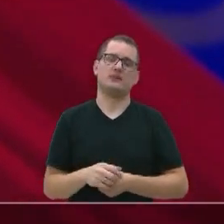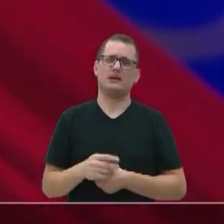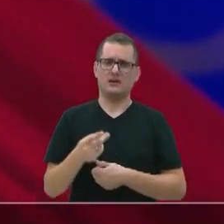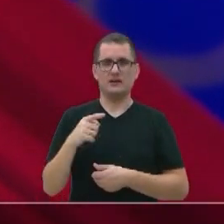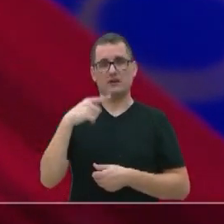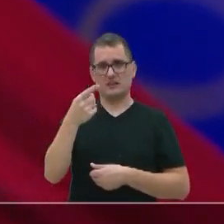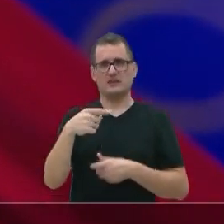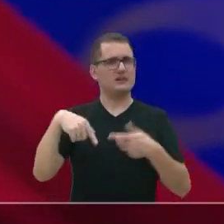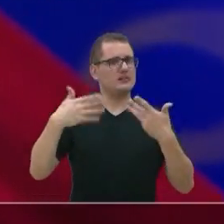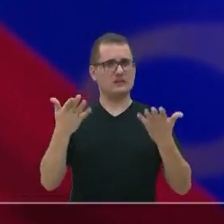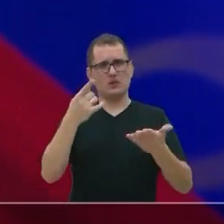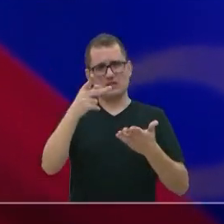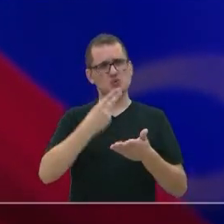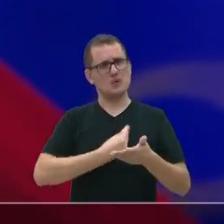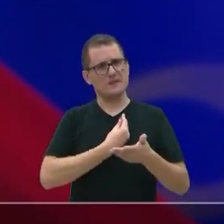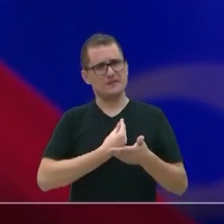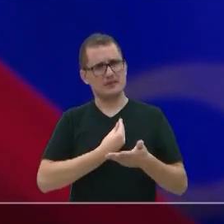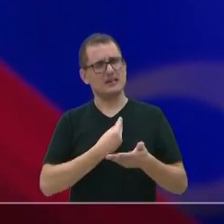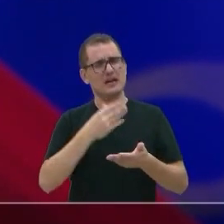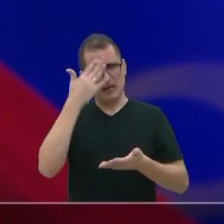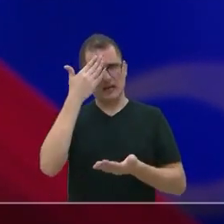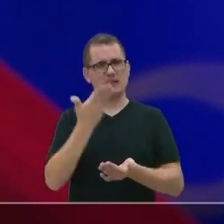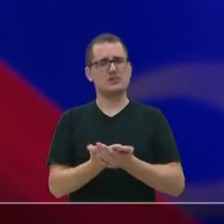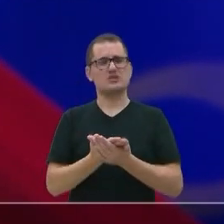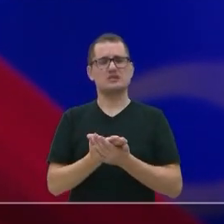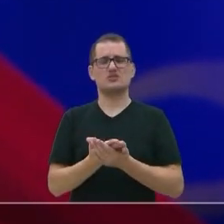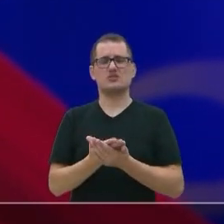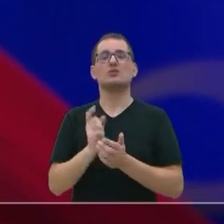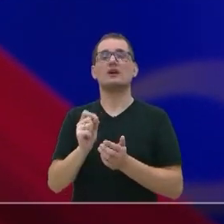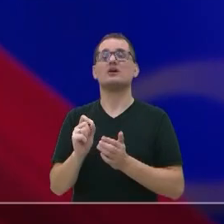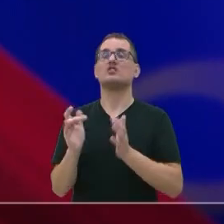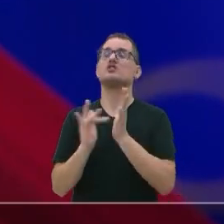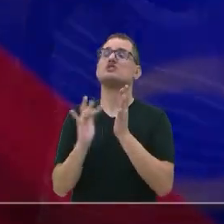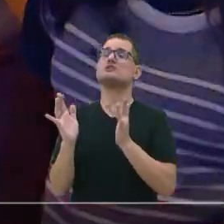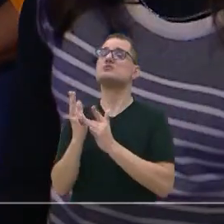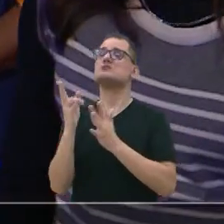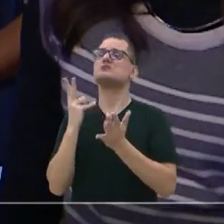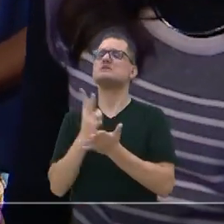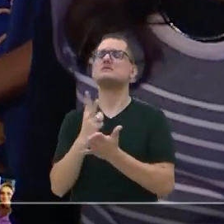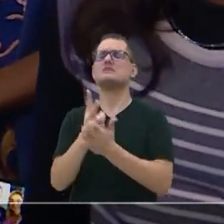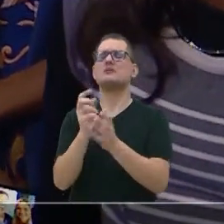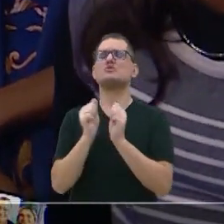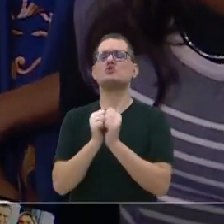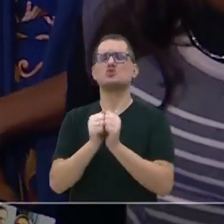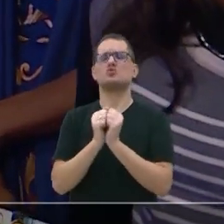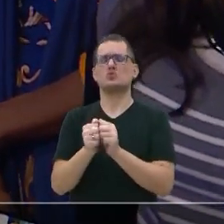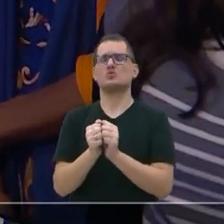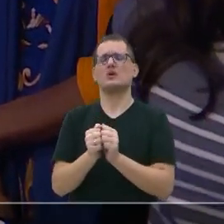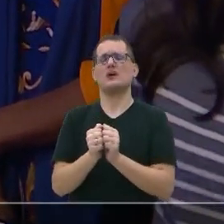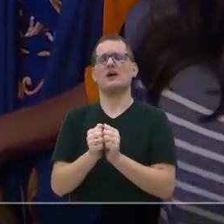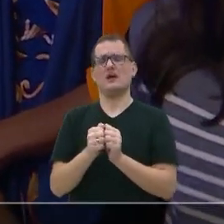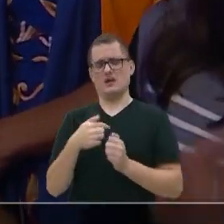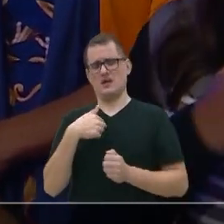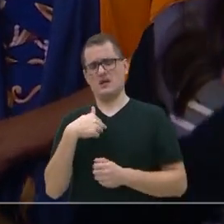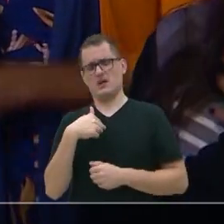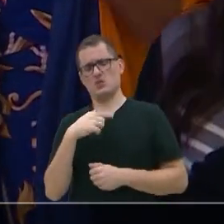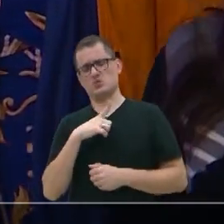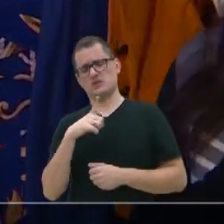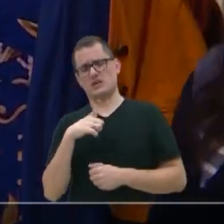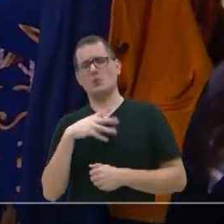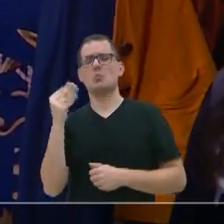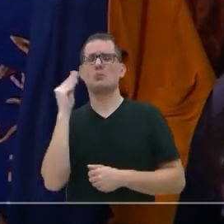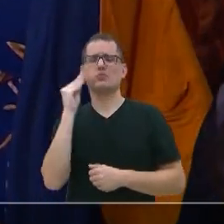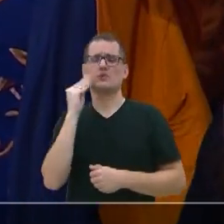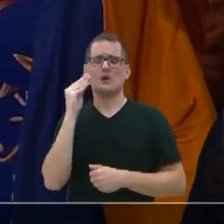isso na sua vida, sempre com Jesus. Sempre com Jesus. Eu tenho uma nova chance. Eu tenho